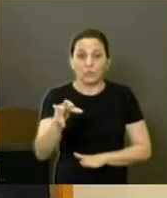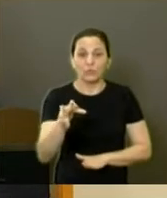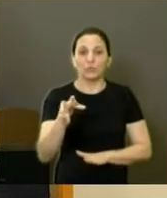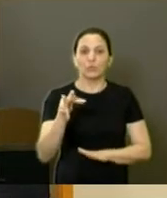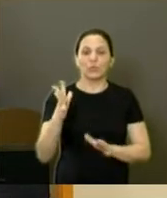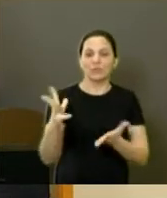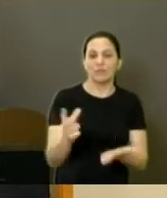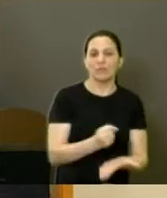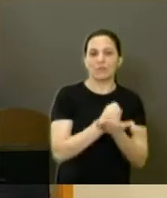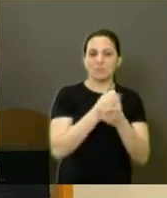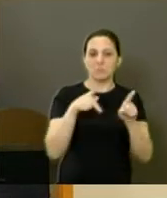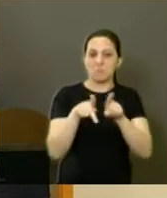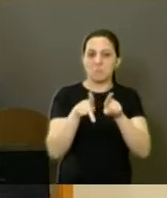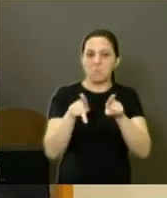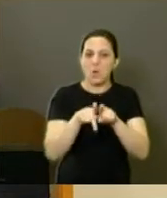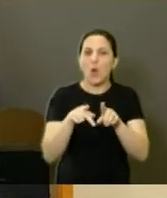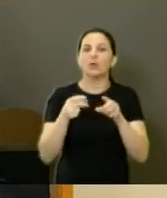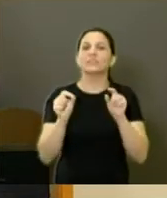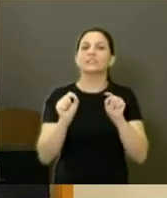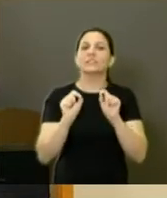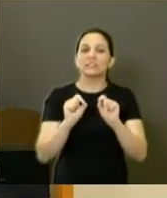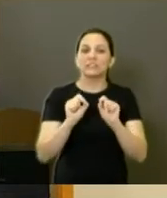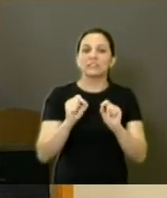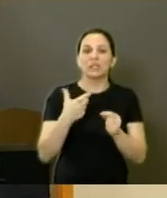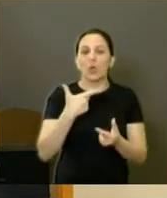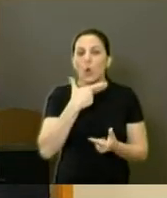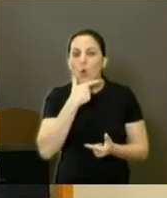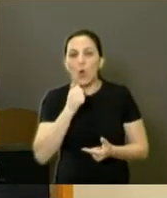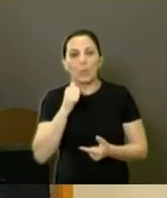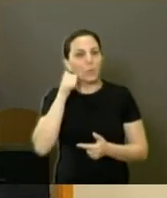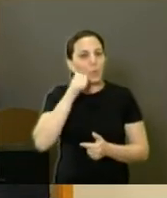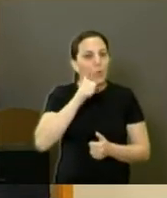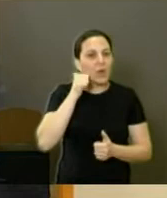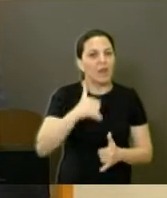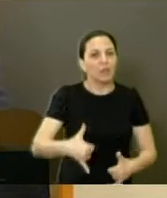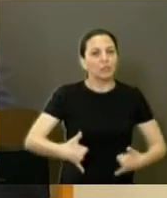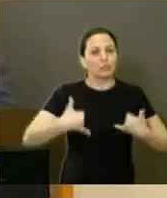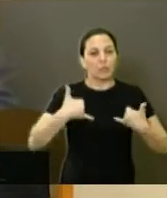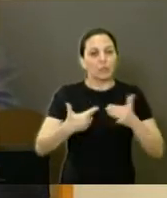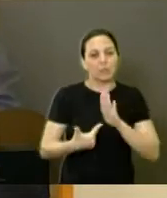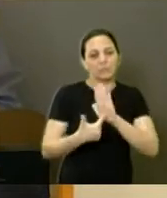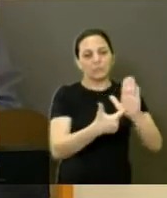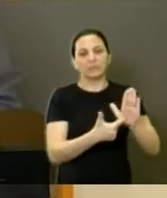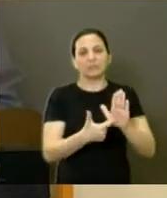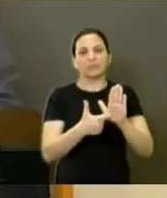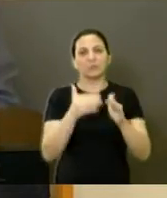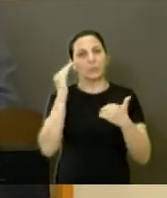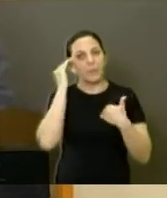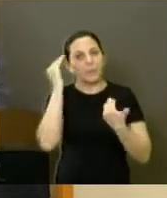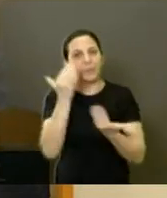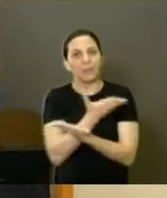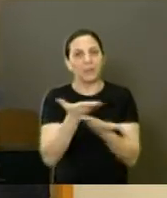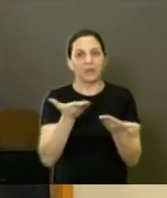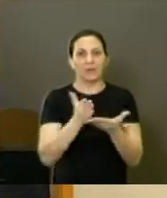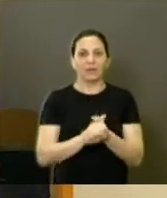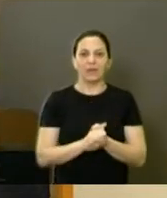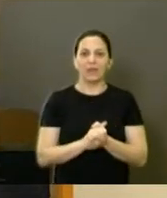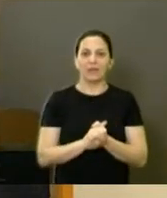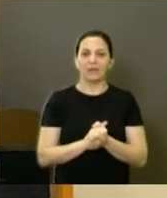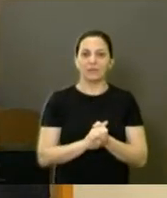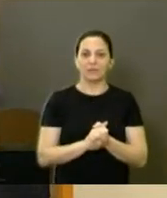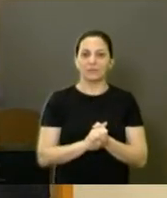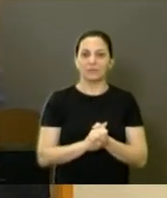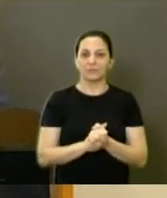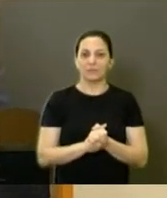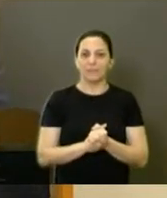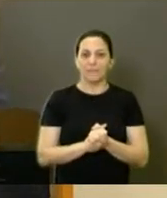salvação, desde que ela passe e seja feita por homens e mulheres de honra como esses que a gente tem aqui hoje. Então, muito obrigado pela essa honraria que